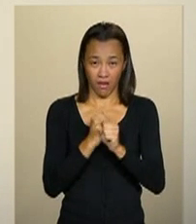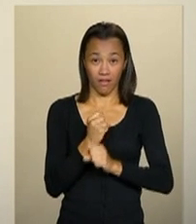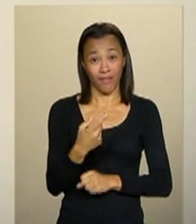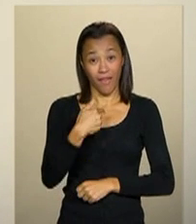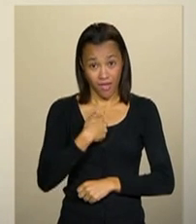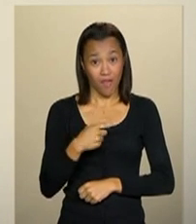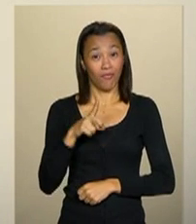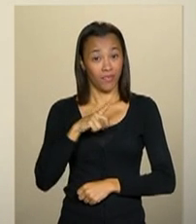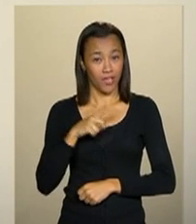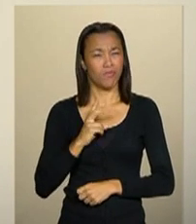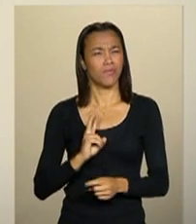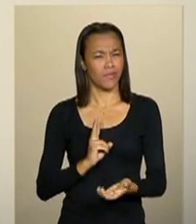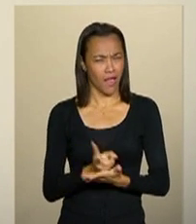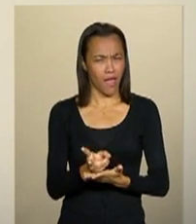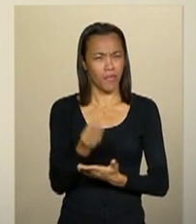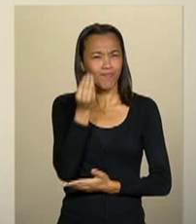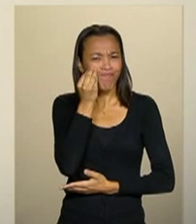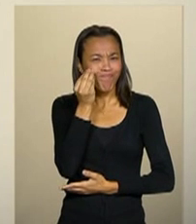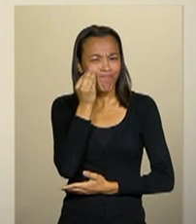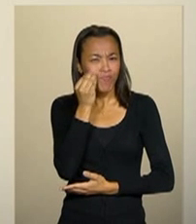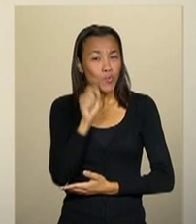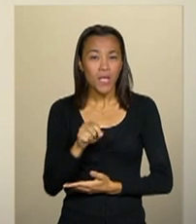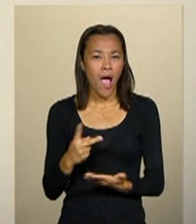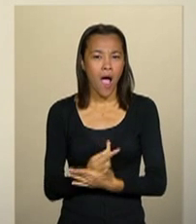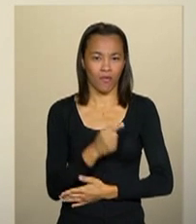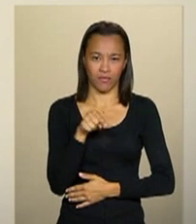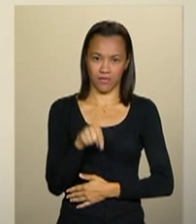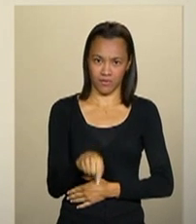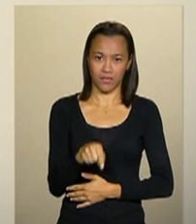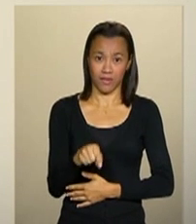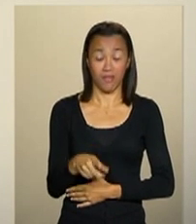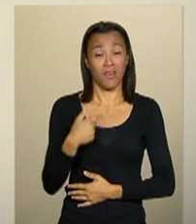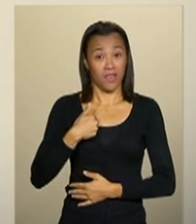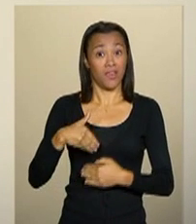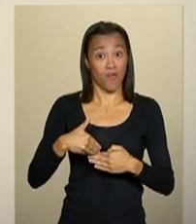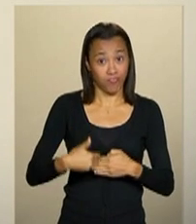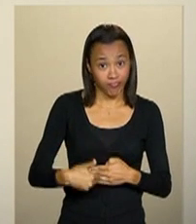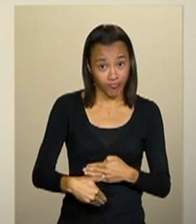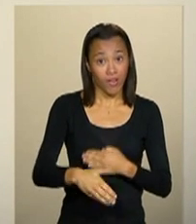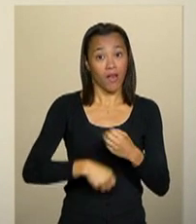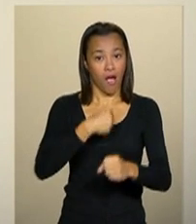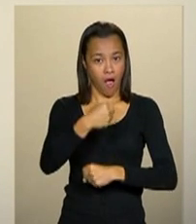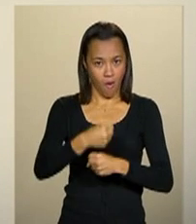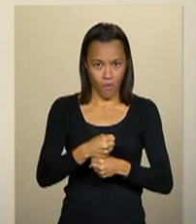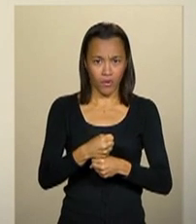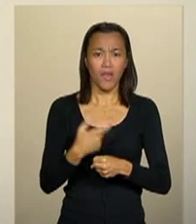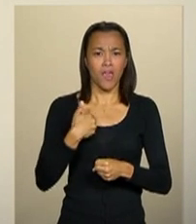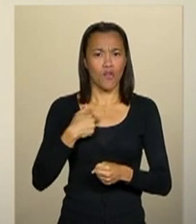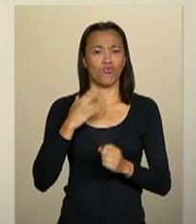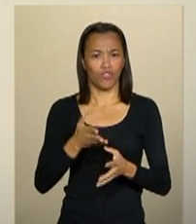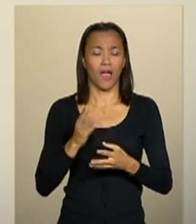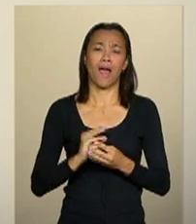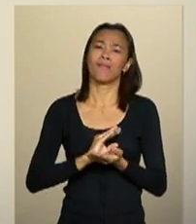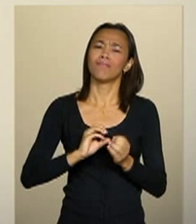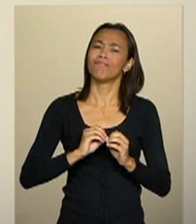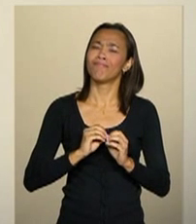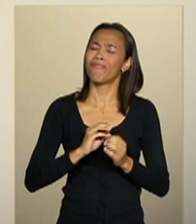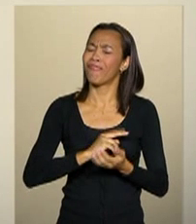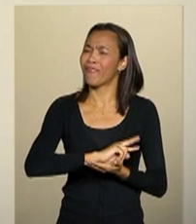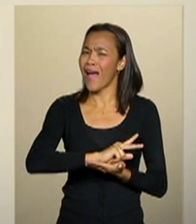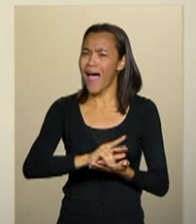eu tenho acompanhado de perto essa situação Luciano e ao longo deste ano autorizei